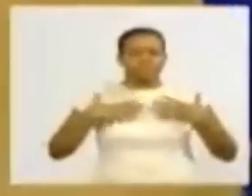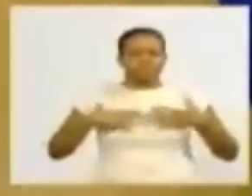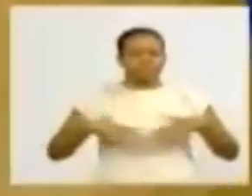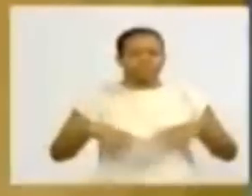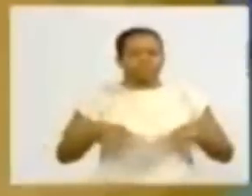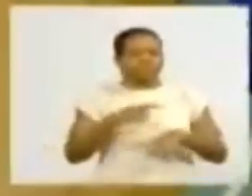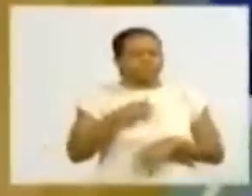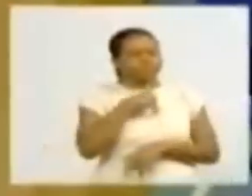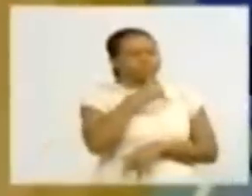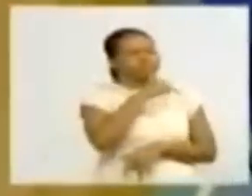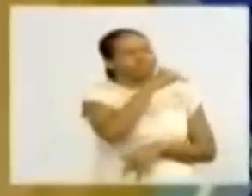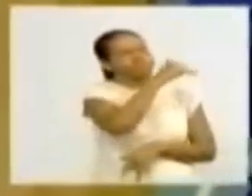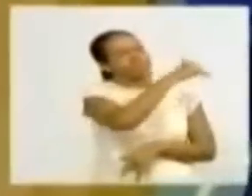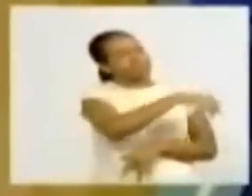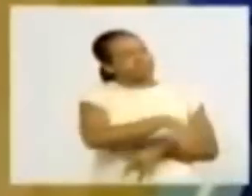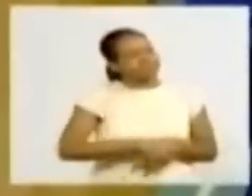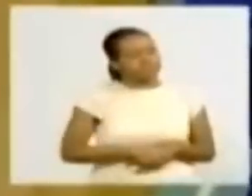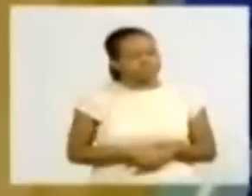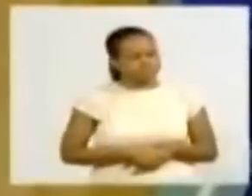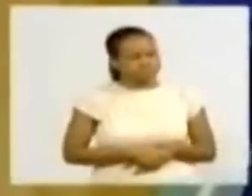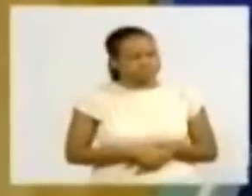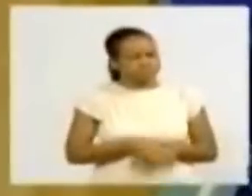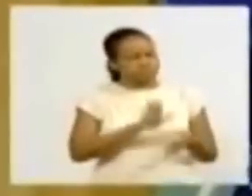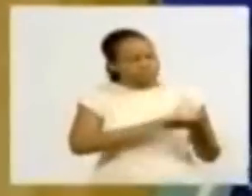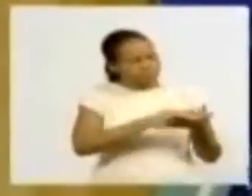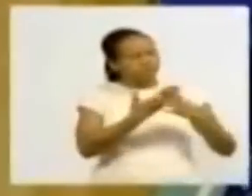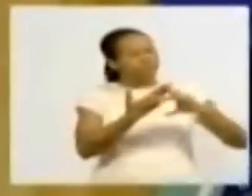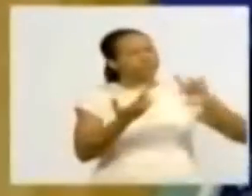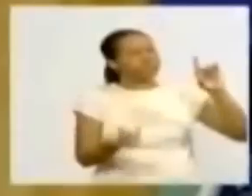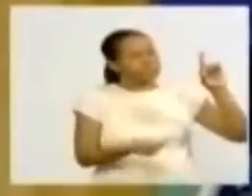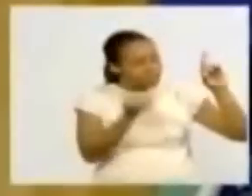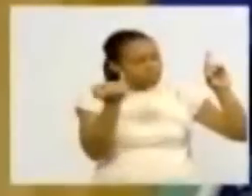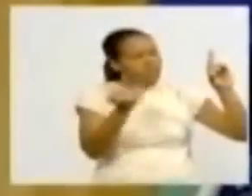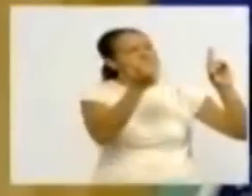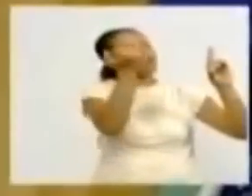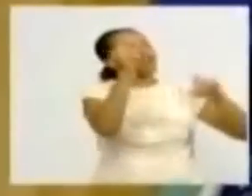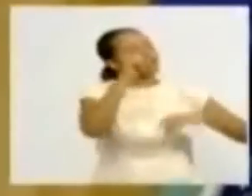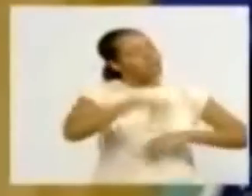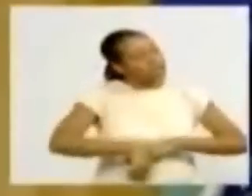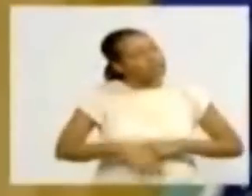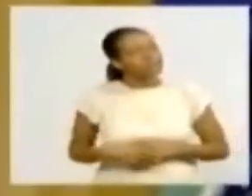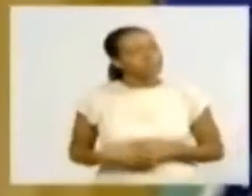eu lhe digo sim, porque sua palavra me é importante.